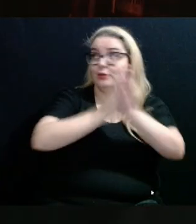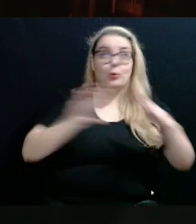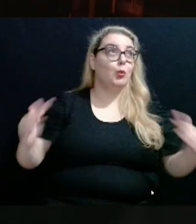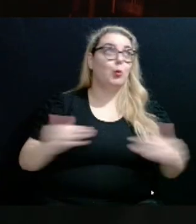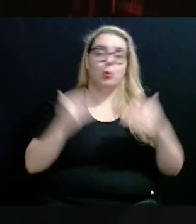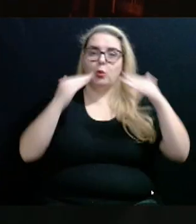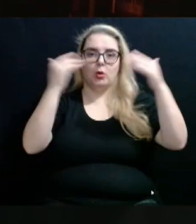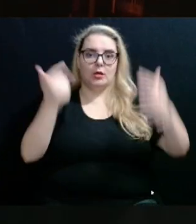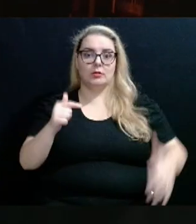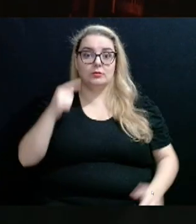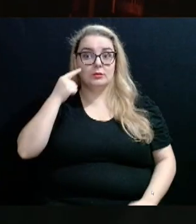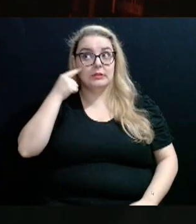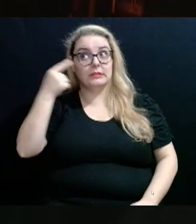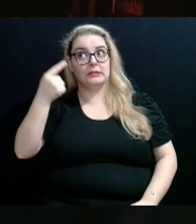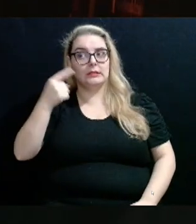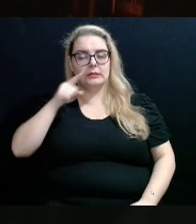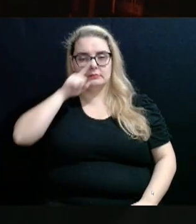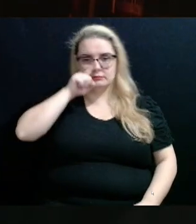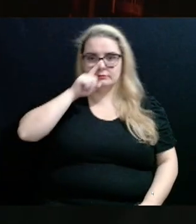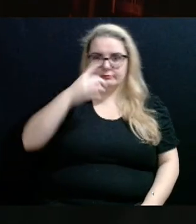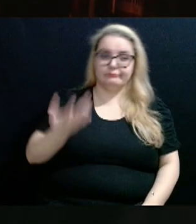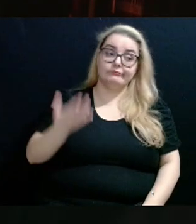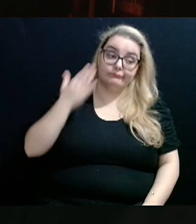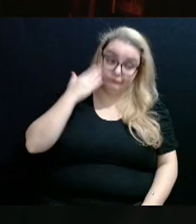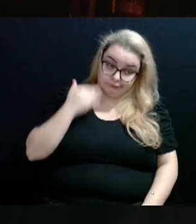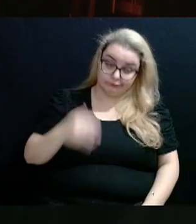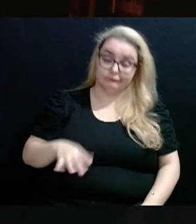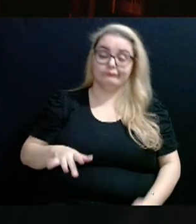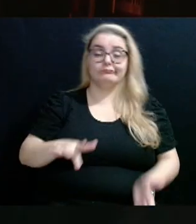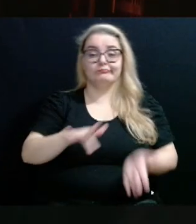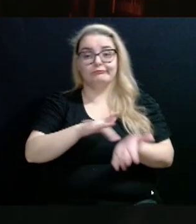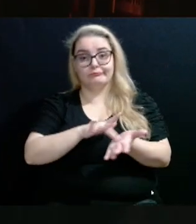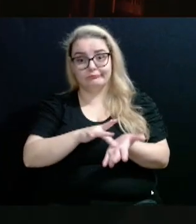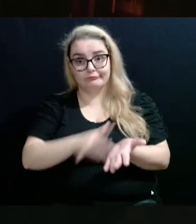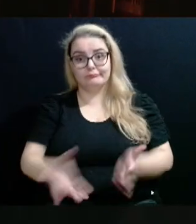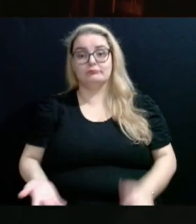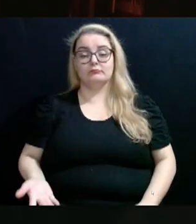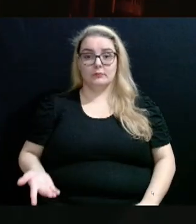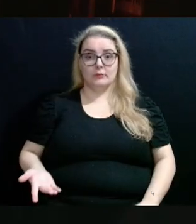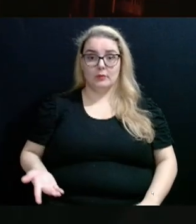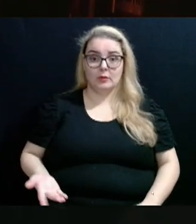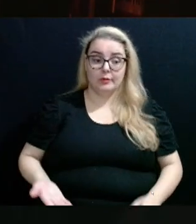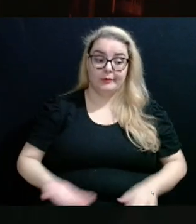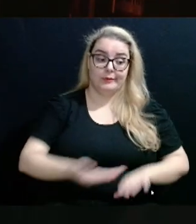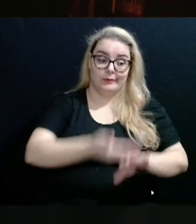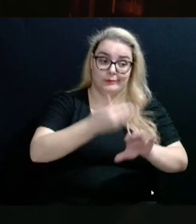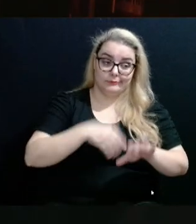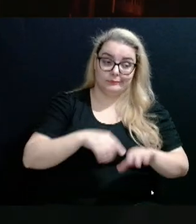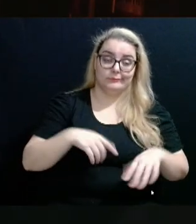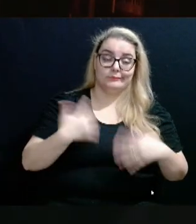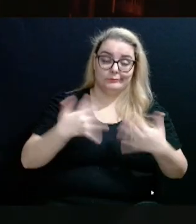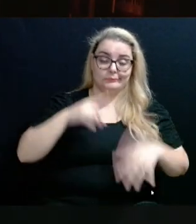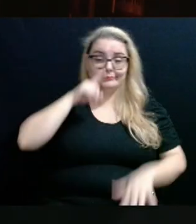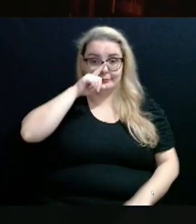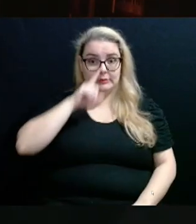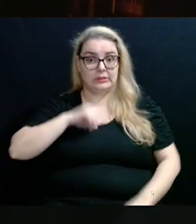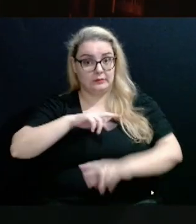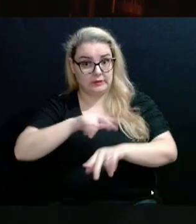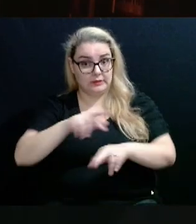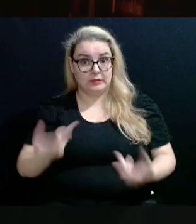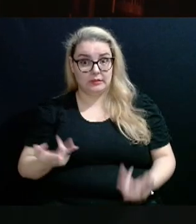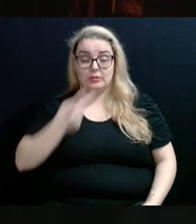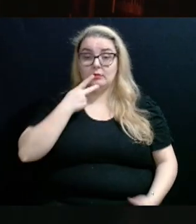que, infelizmente, por trás da tela tem muito perigo. Então, a gente está falando aqui do colecionismo, a gente está mostrando para